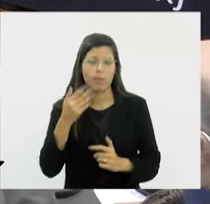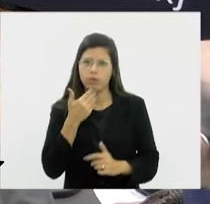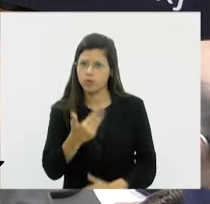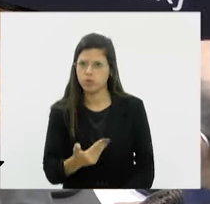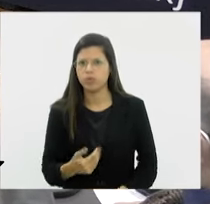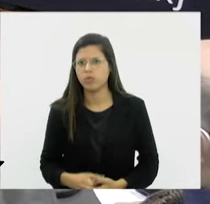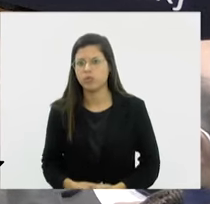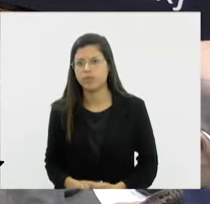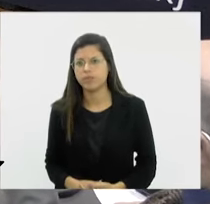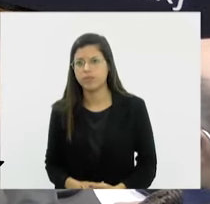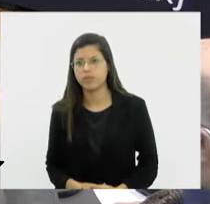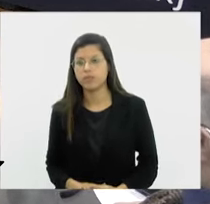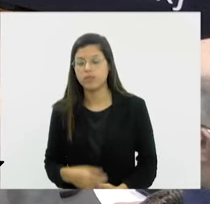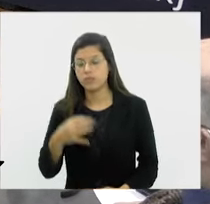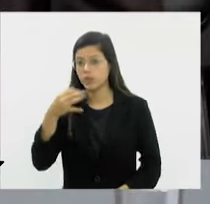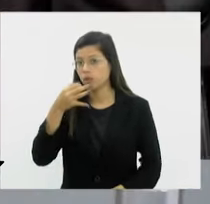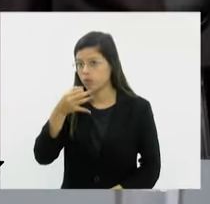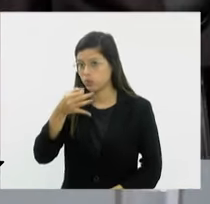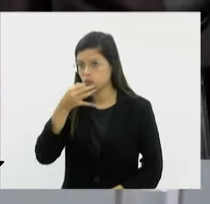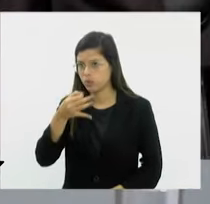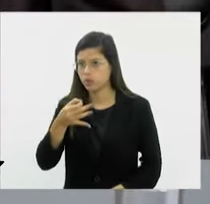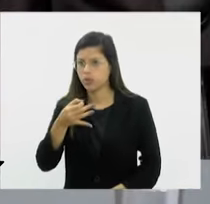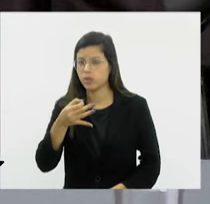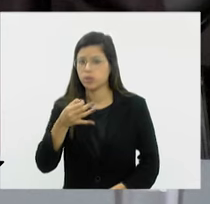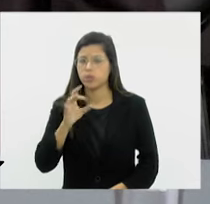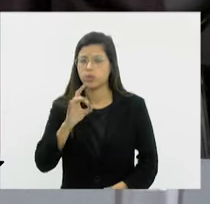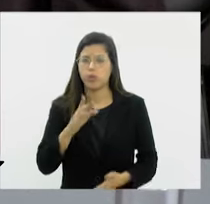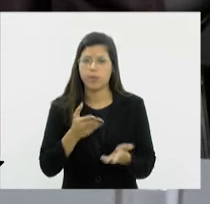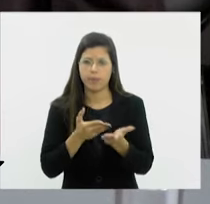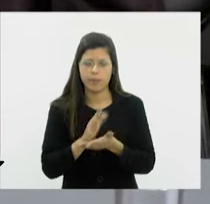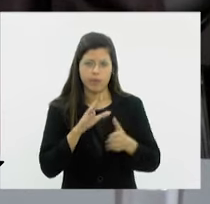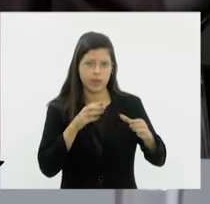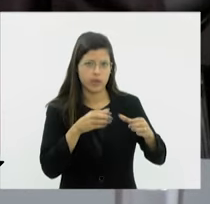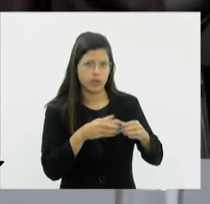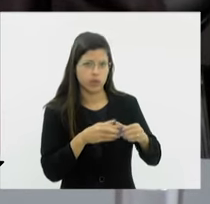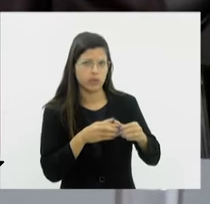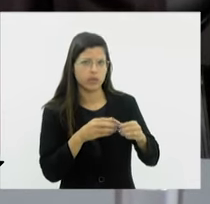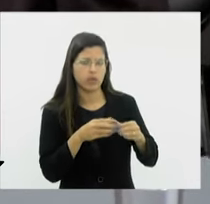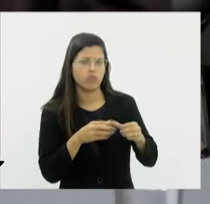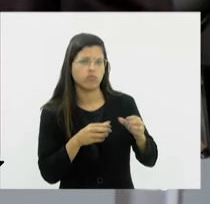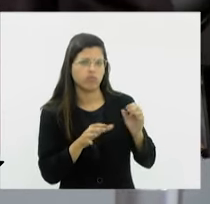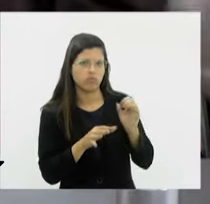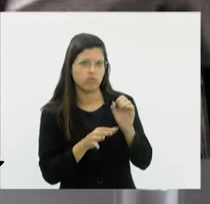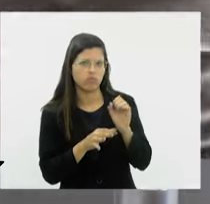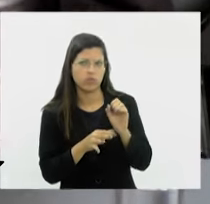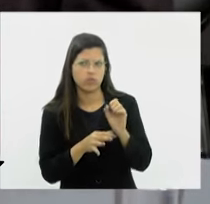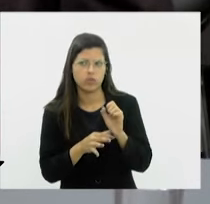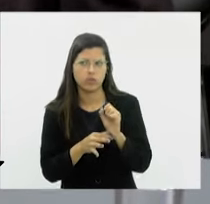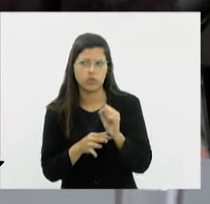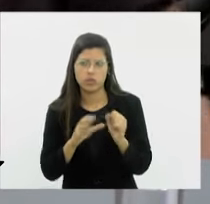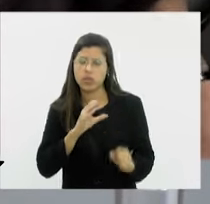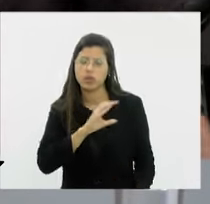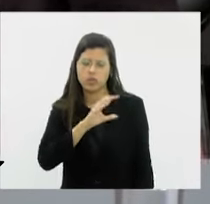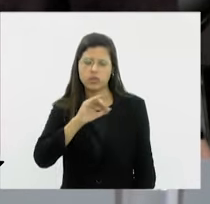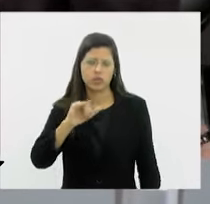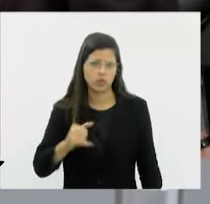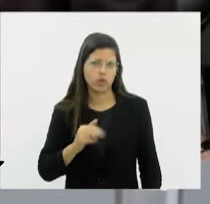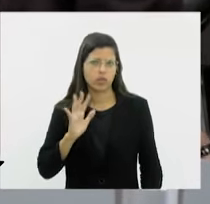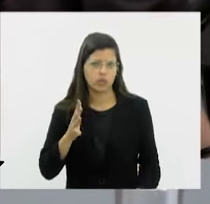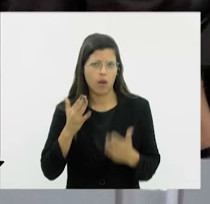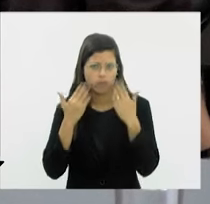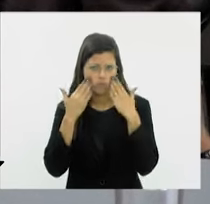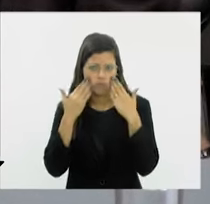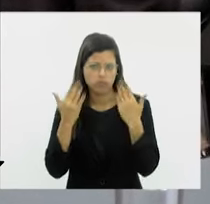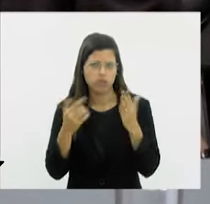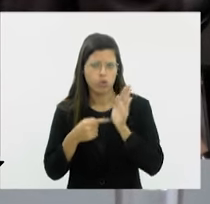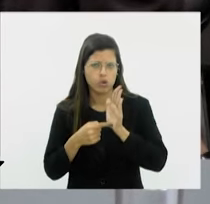é só aprovar na comissão, que a Comissão de Constituição e Justiça já se manifestou pela constitucionalidade